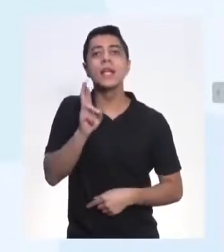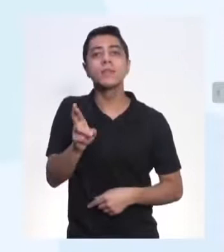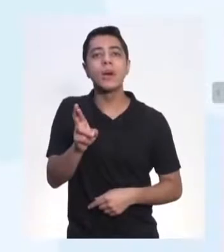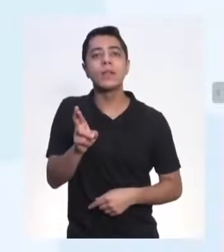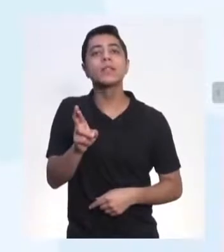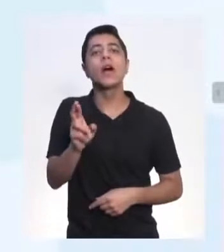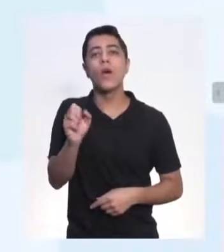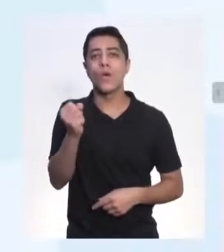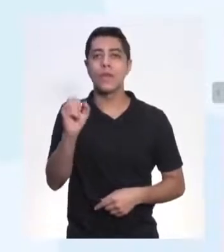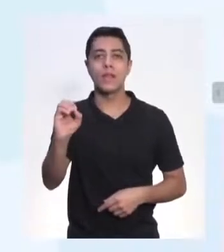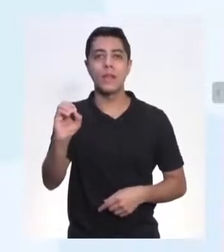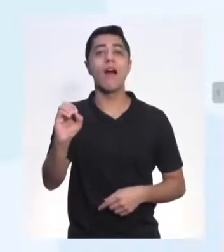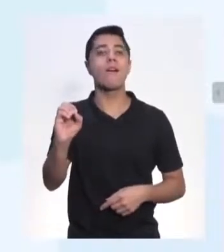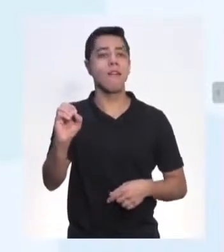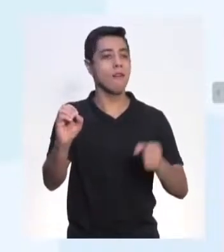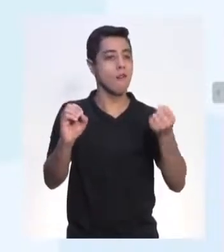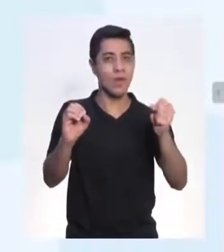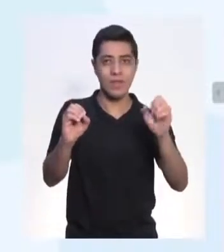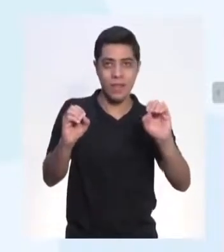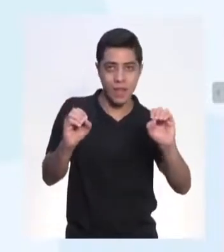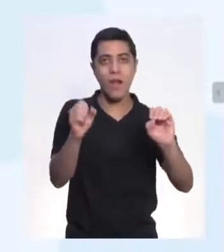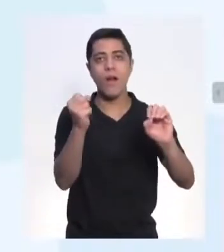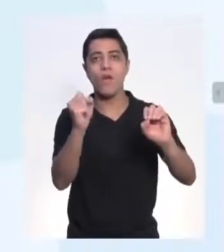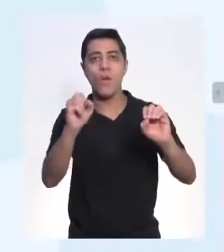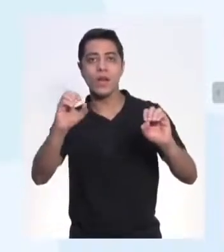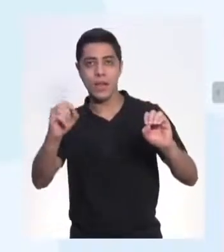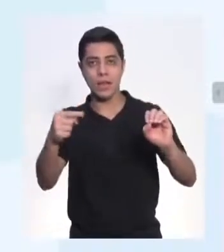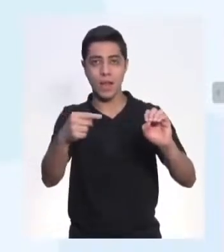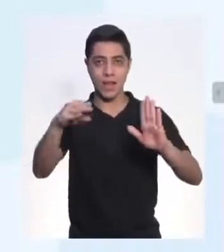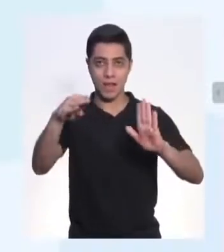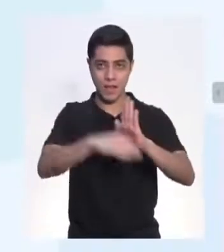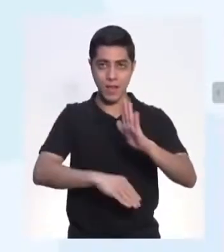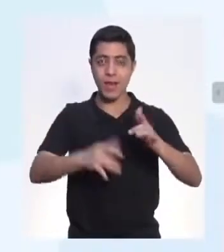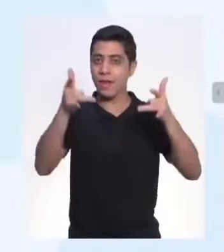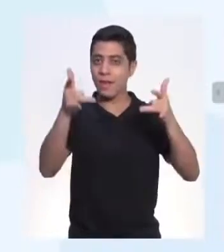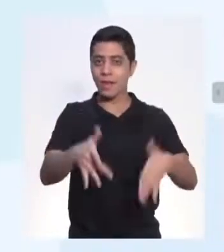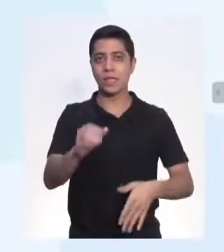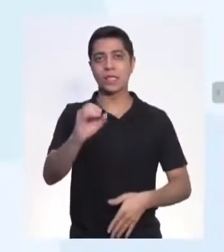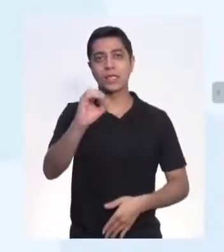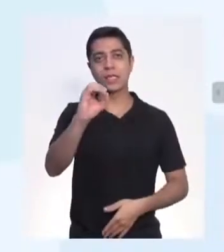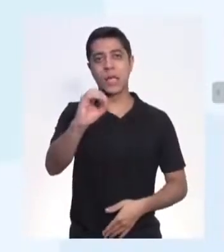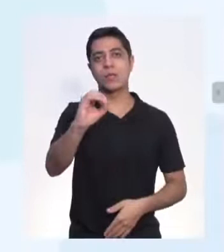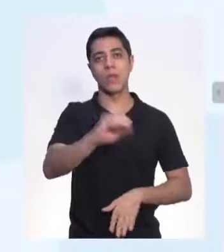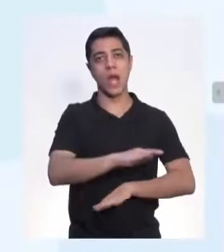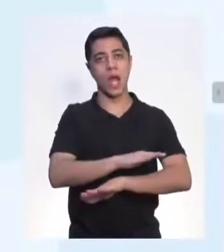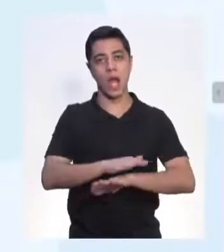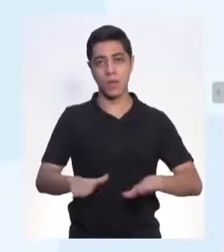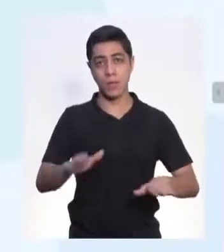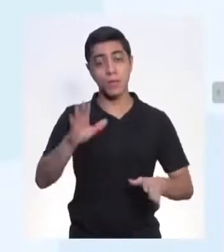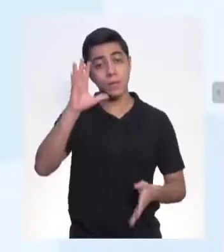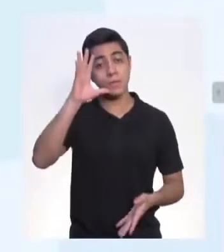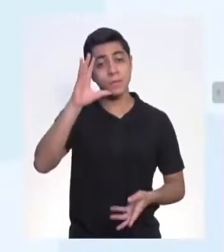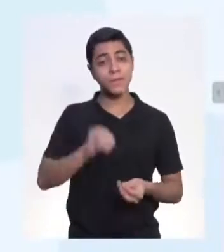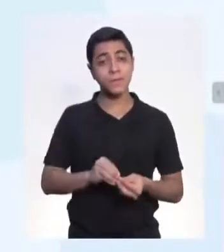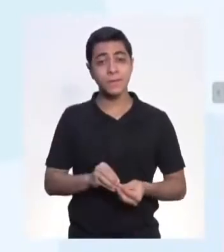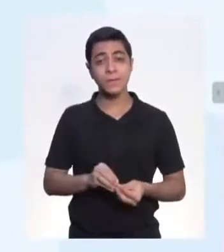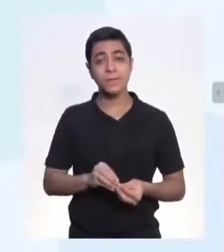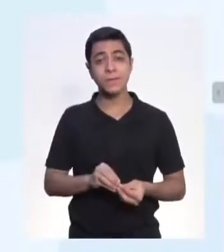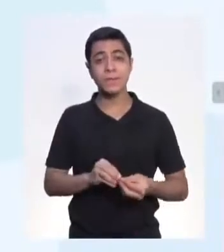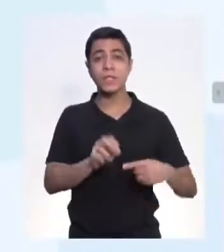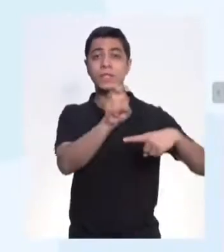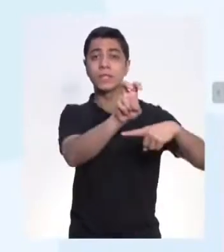menos 80, 0. Então, a fração 5 16avos é igual a